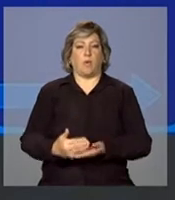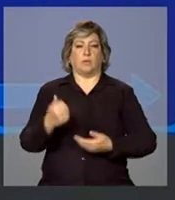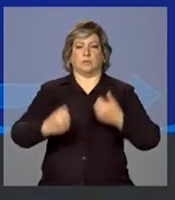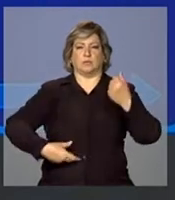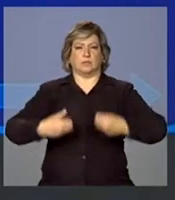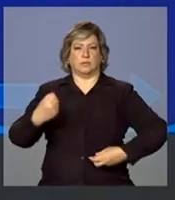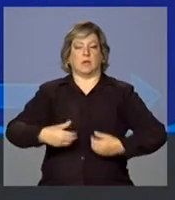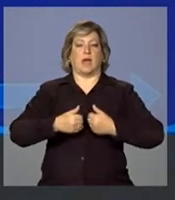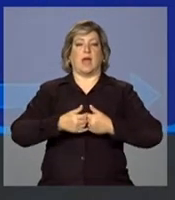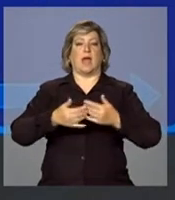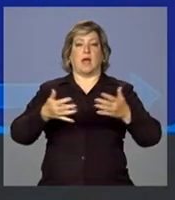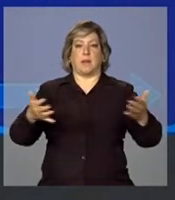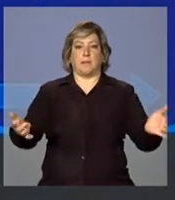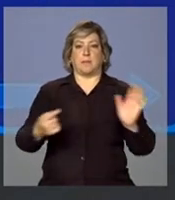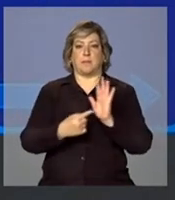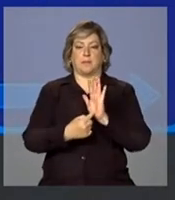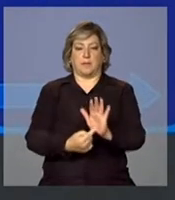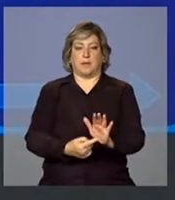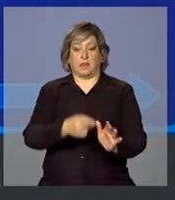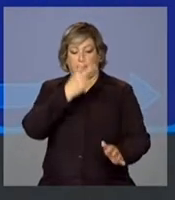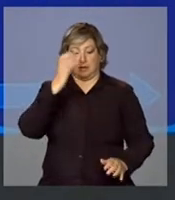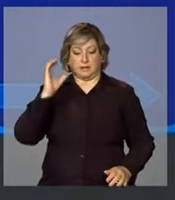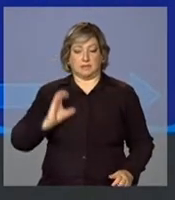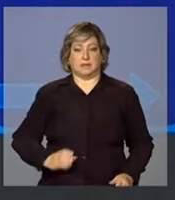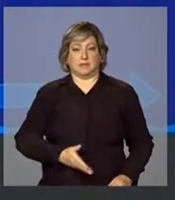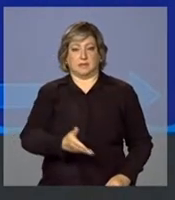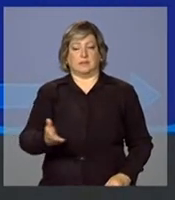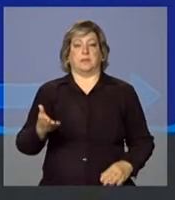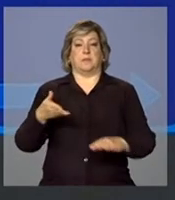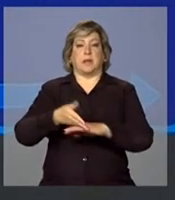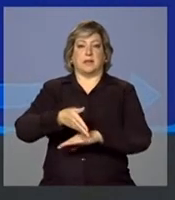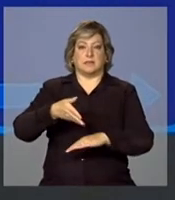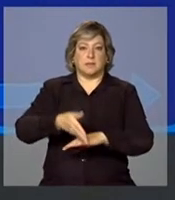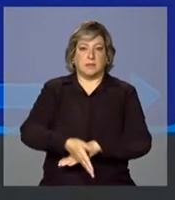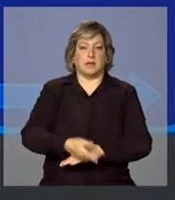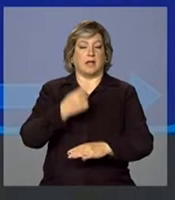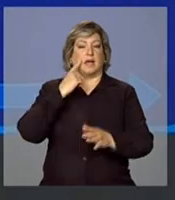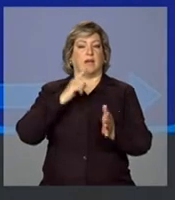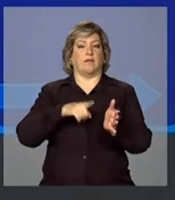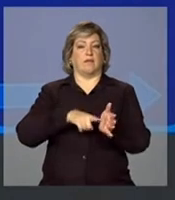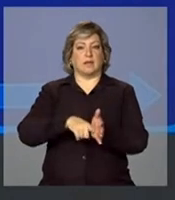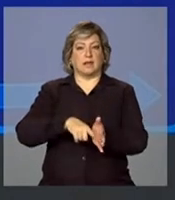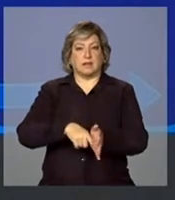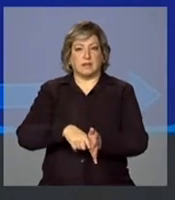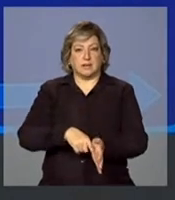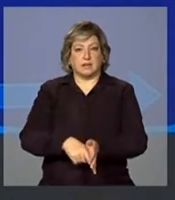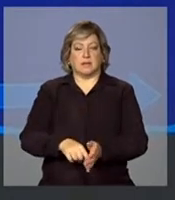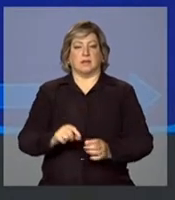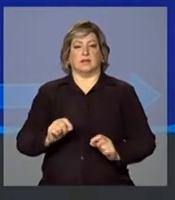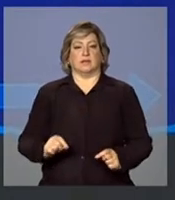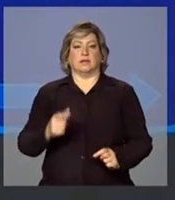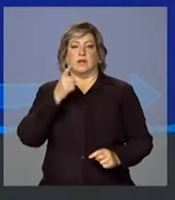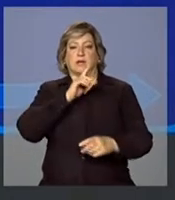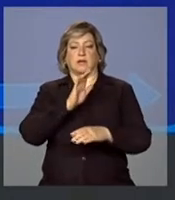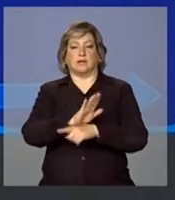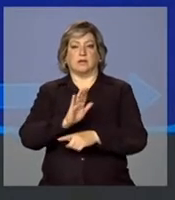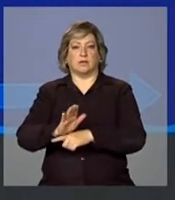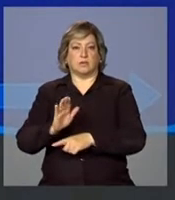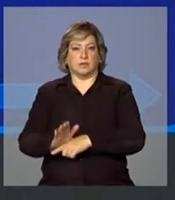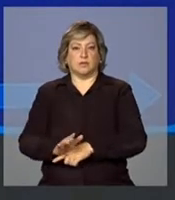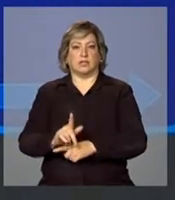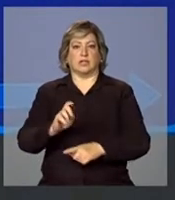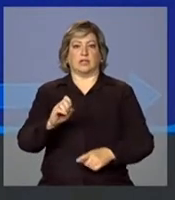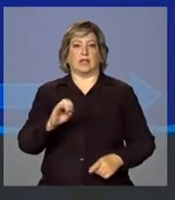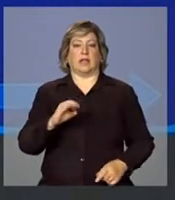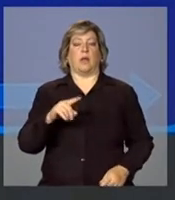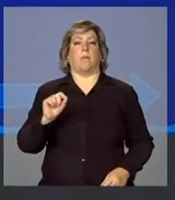aberta, com o cidadão participando, avaliando, auxiliando o controle da gestão